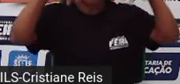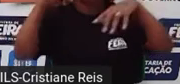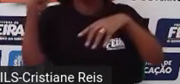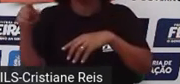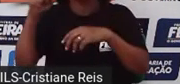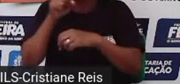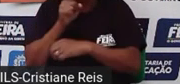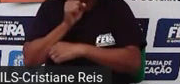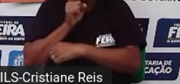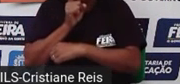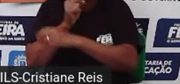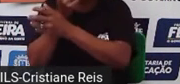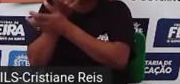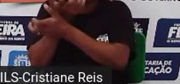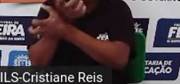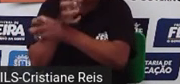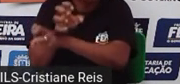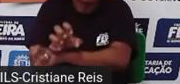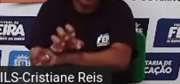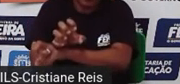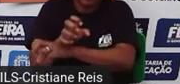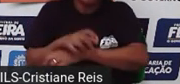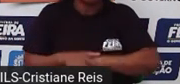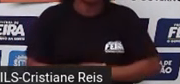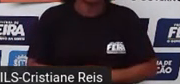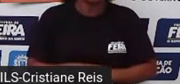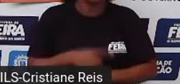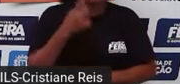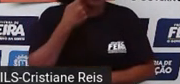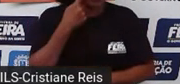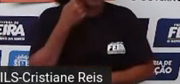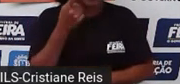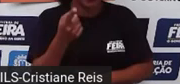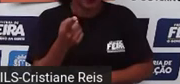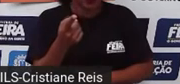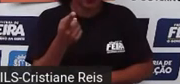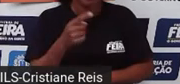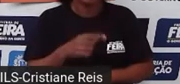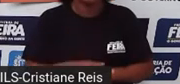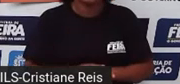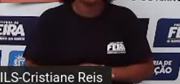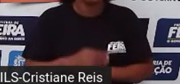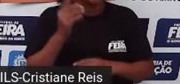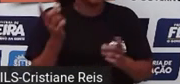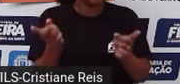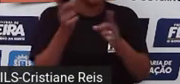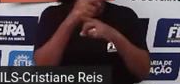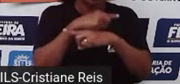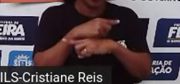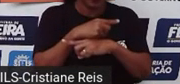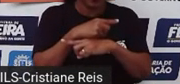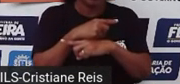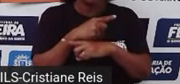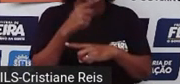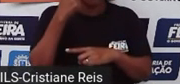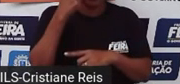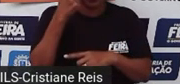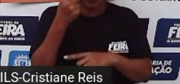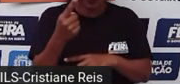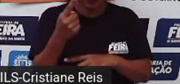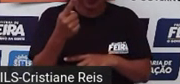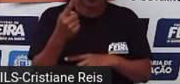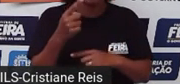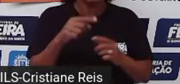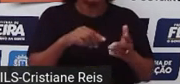alterne a direção aqui no verão do Oceano para o continente e aqui do continente para o oceano